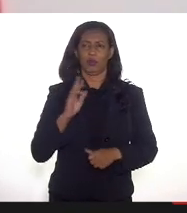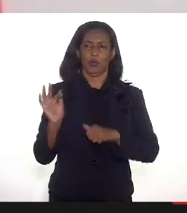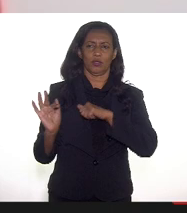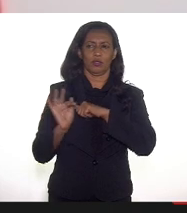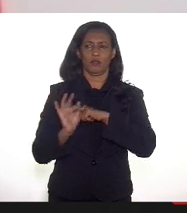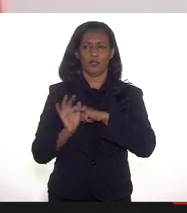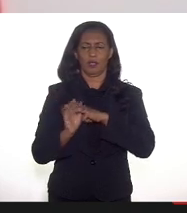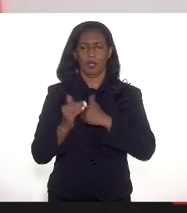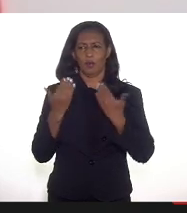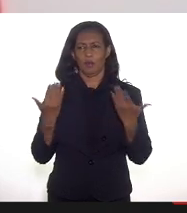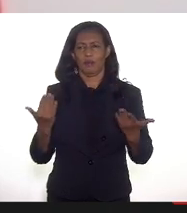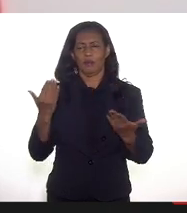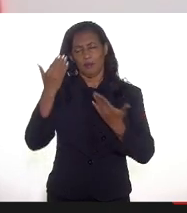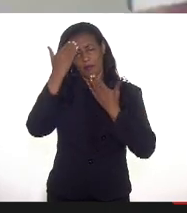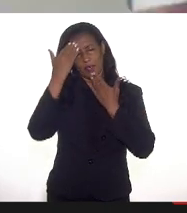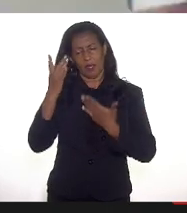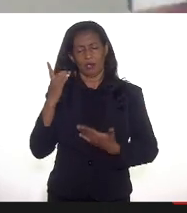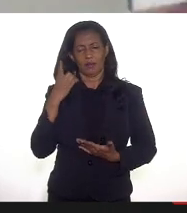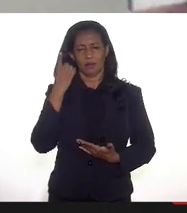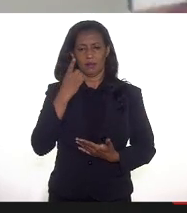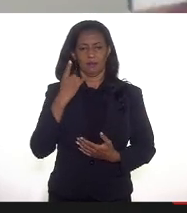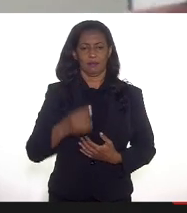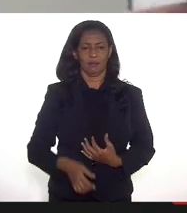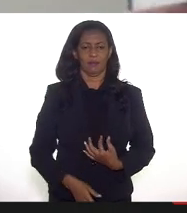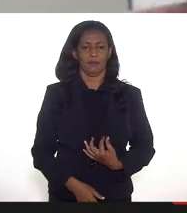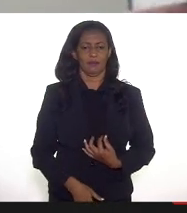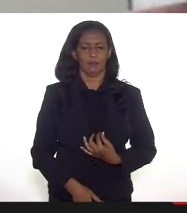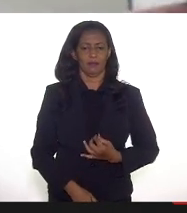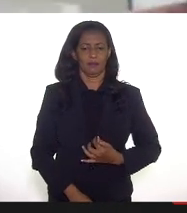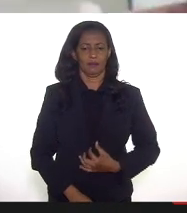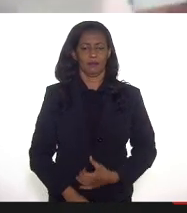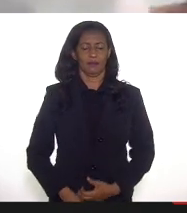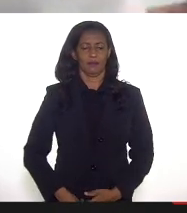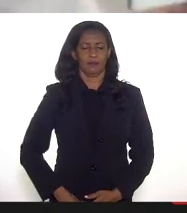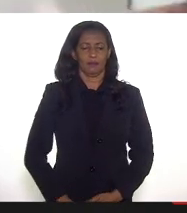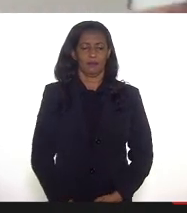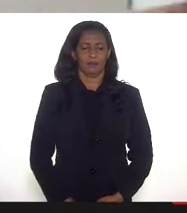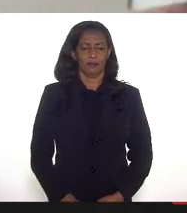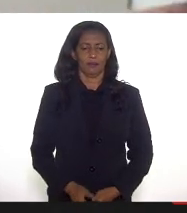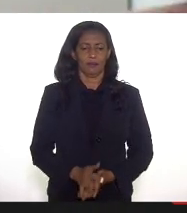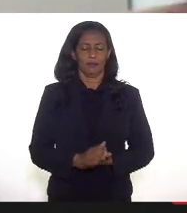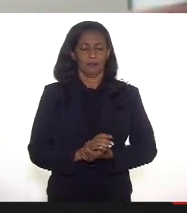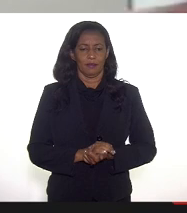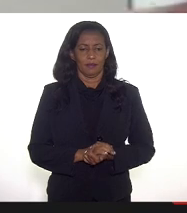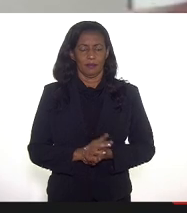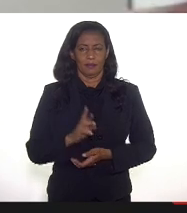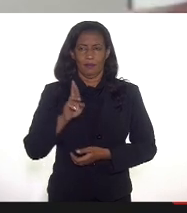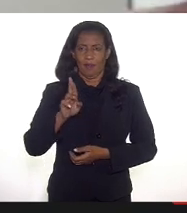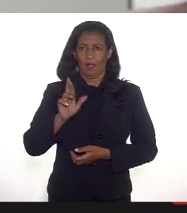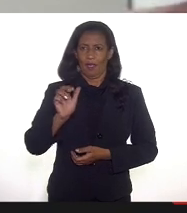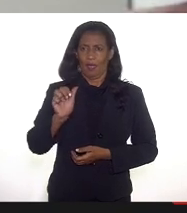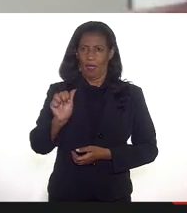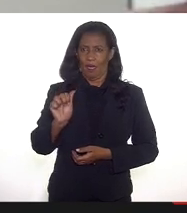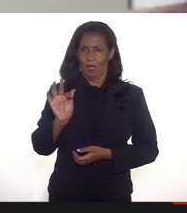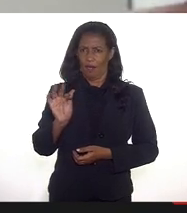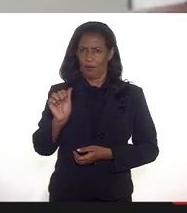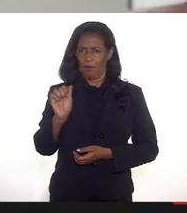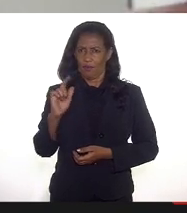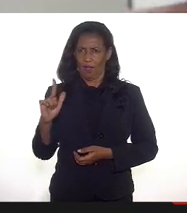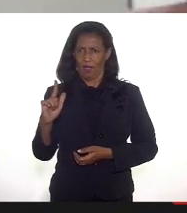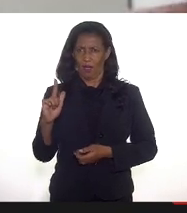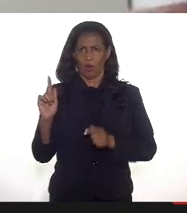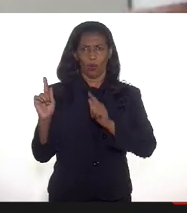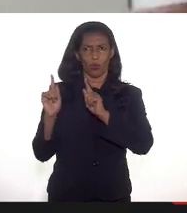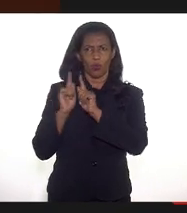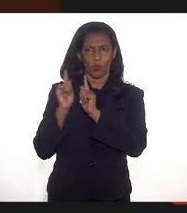Obrigada, deputados. Obrigado, Giovanni. O Rafael continua presente, do Grêmios Unidos, não?